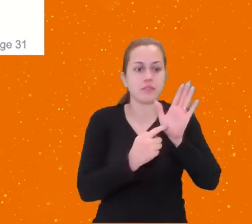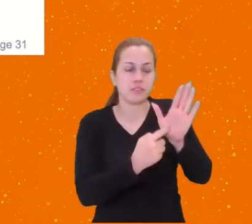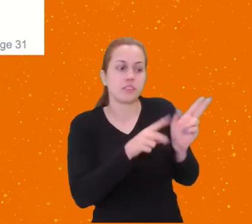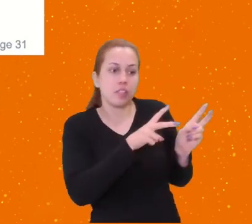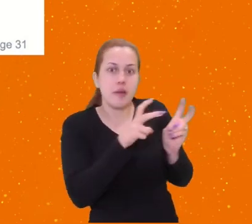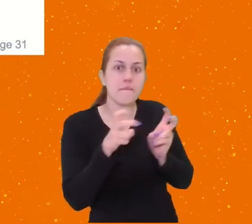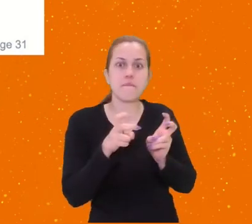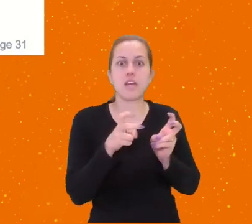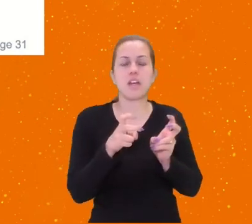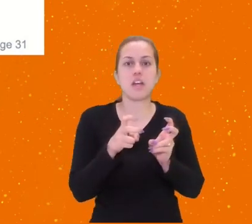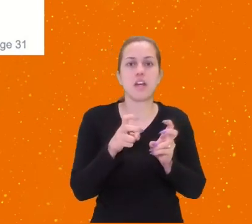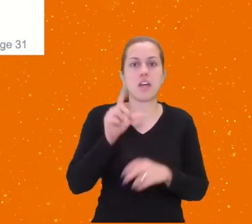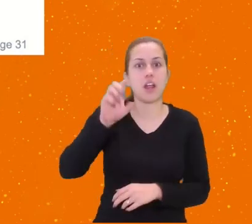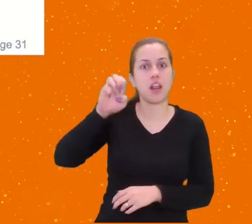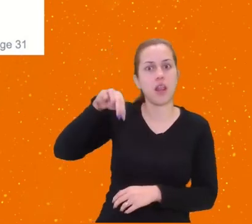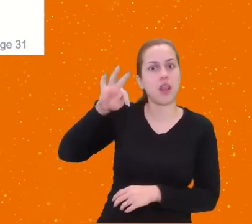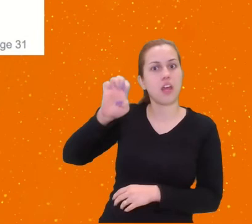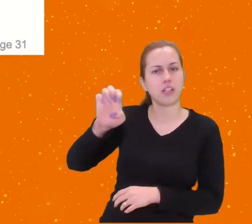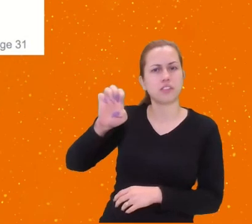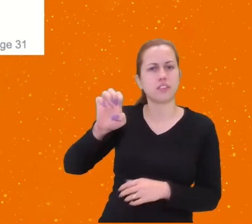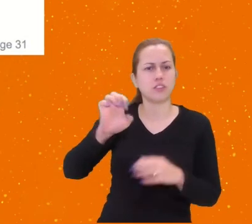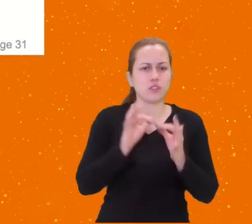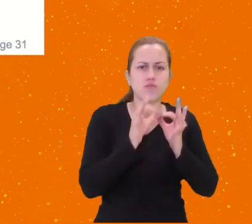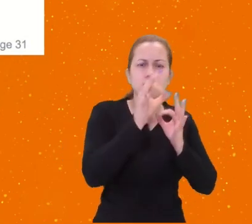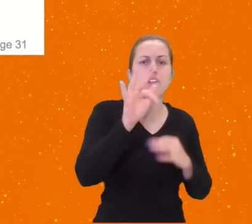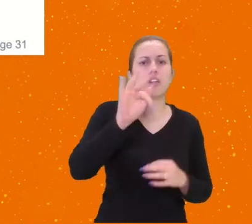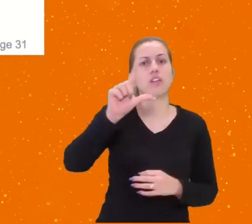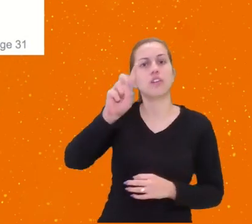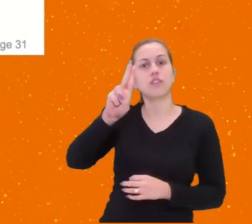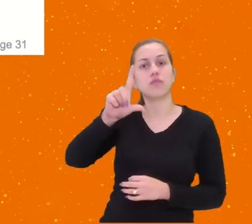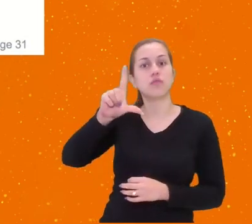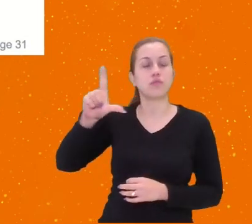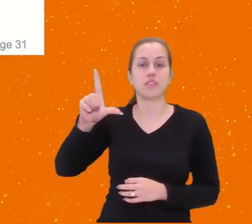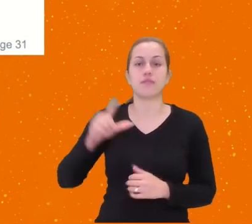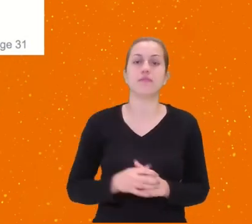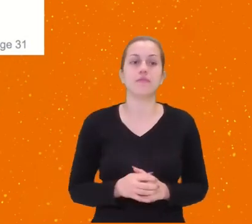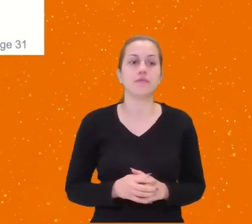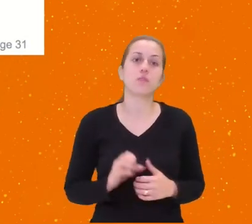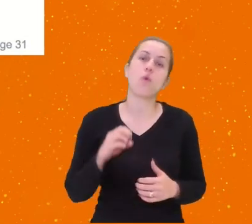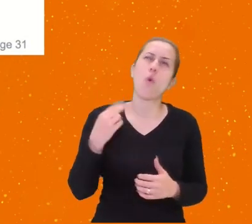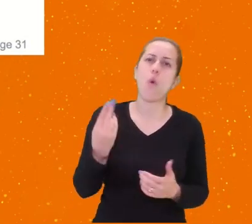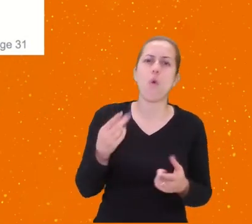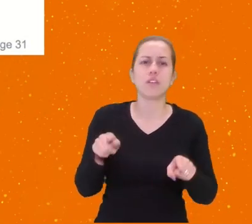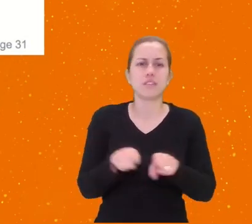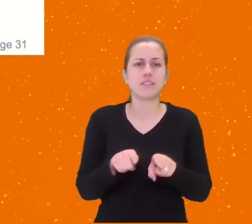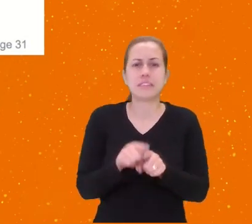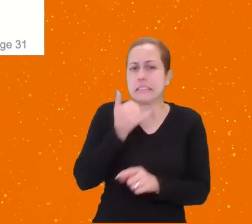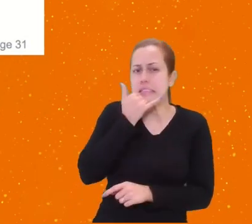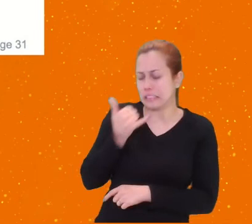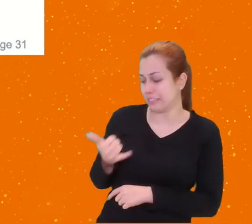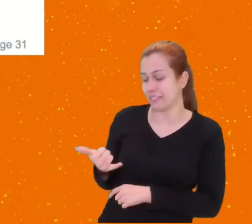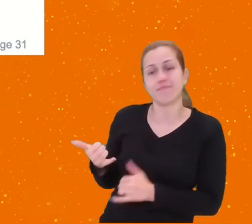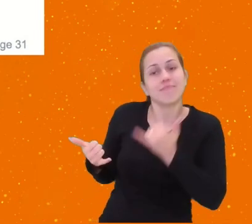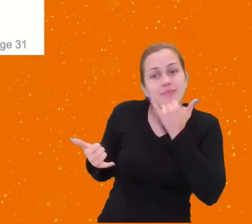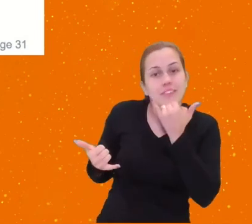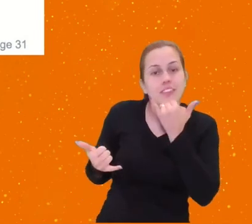uma lente, ou enfim, full frame, né? E, oh meu Deus, estão tocando interfone aqui em casa agora.